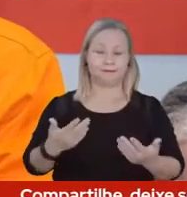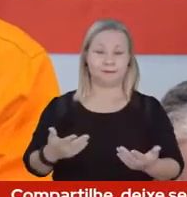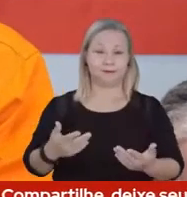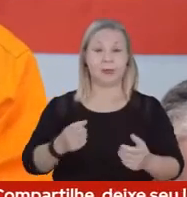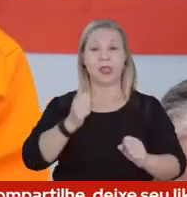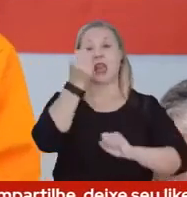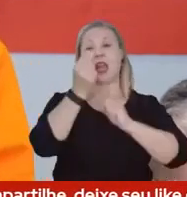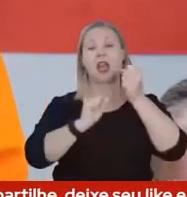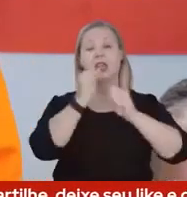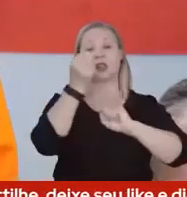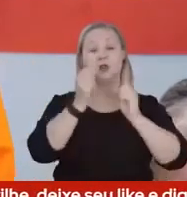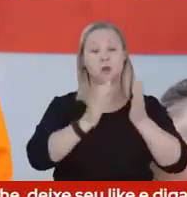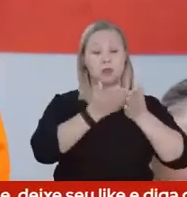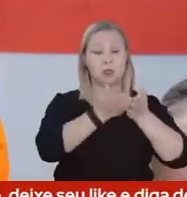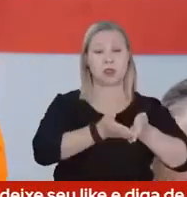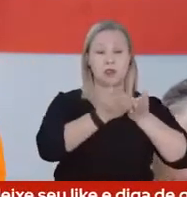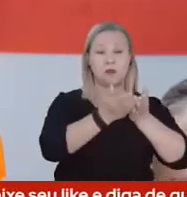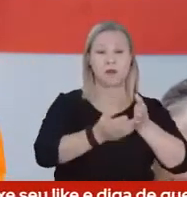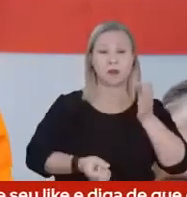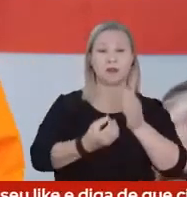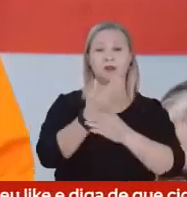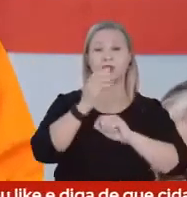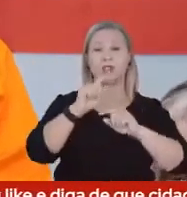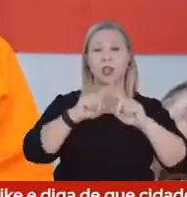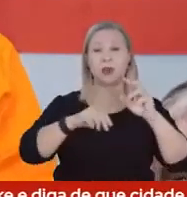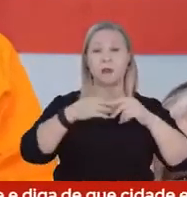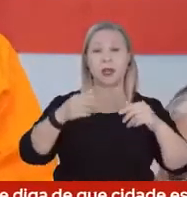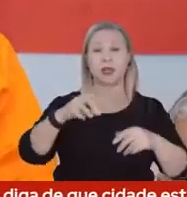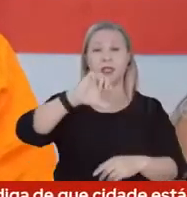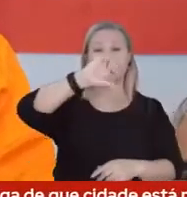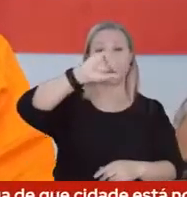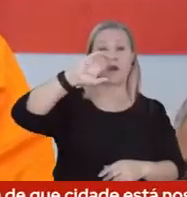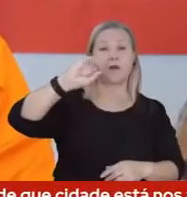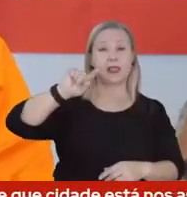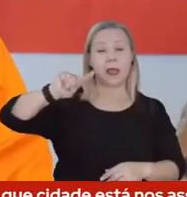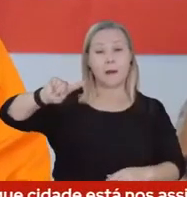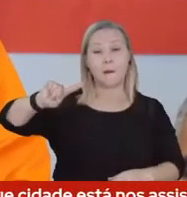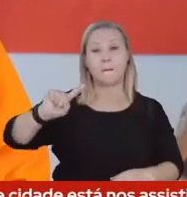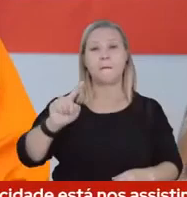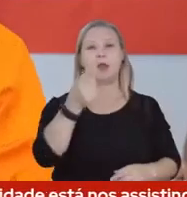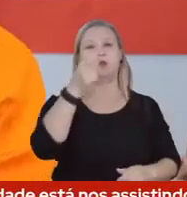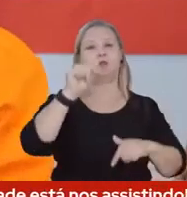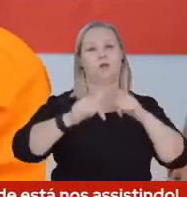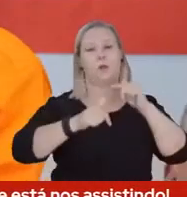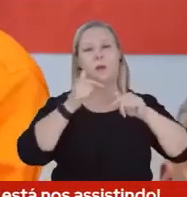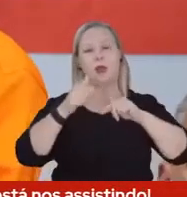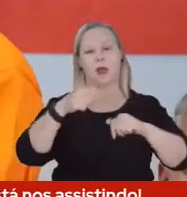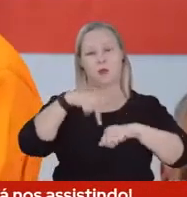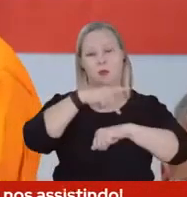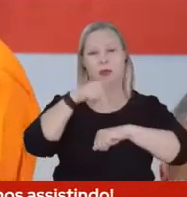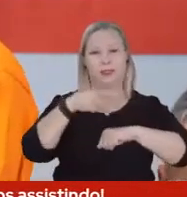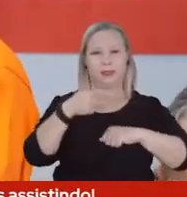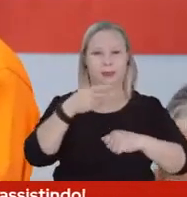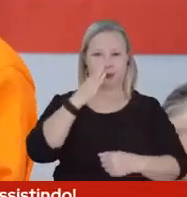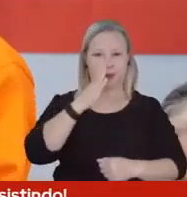gerar mais de 90 mil empregos no país. Os estaleiros aqui